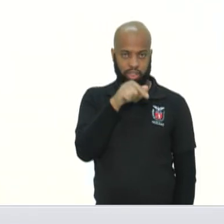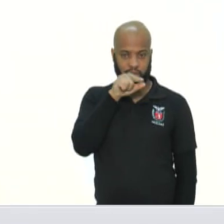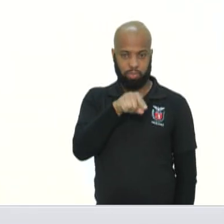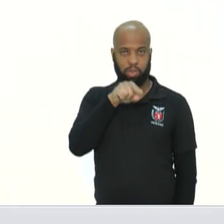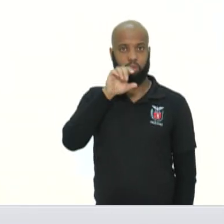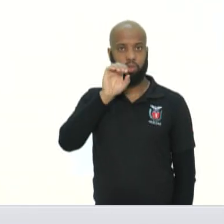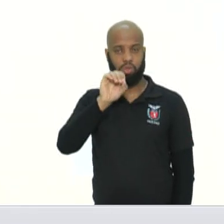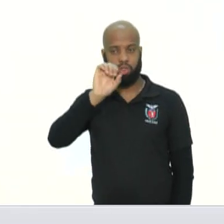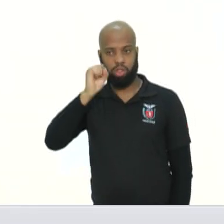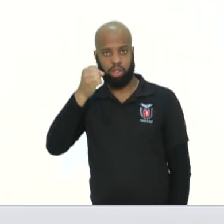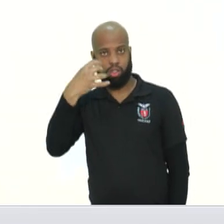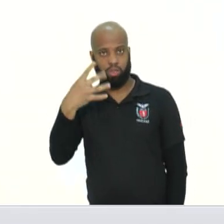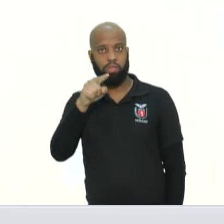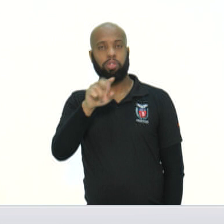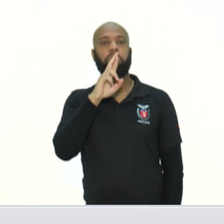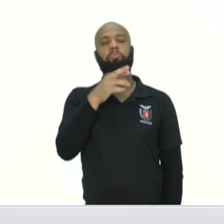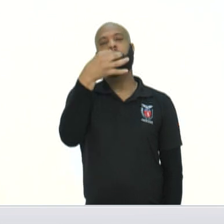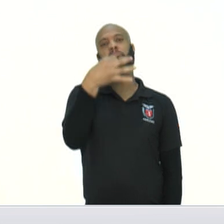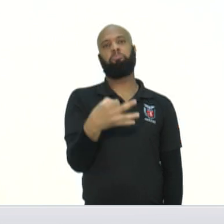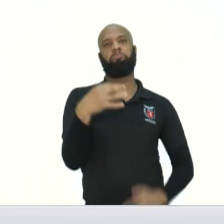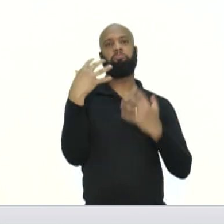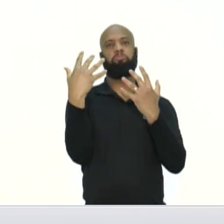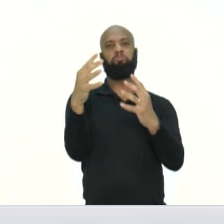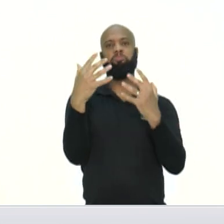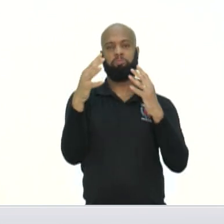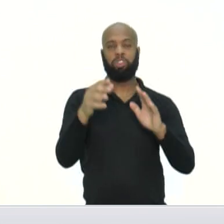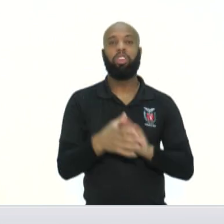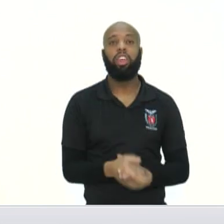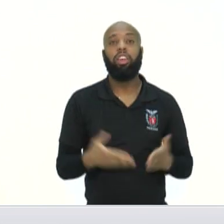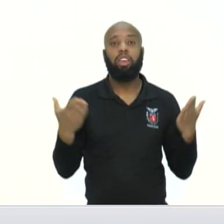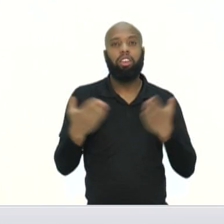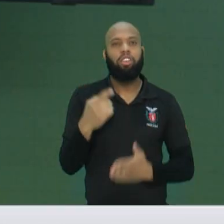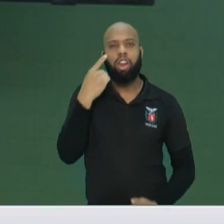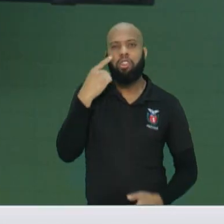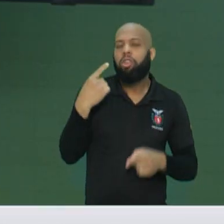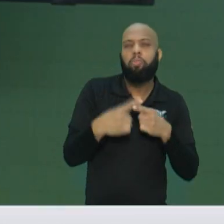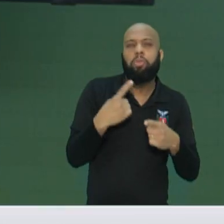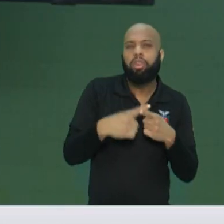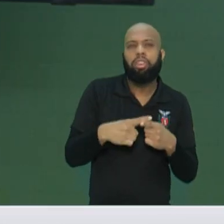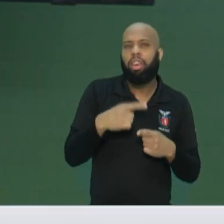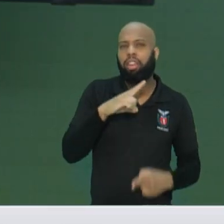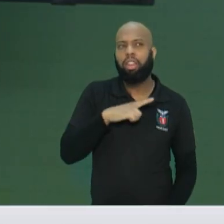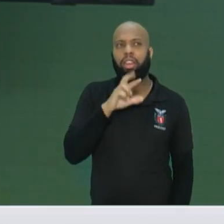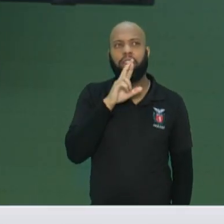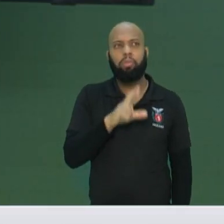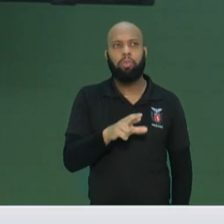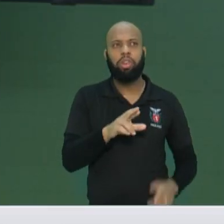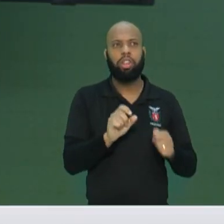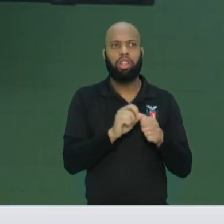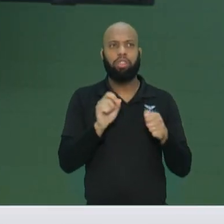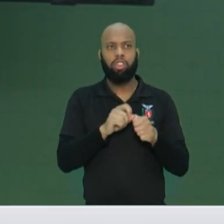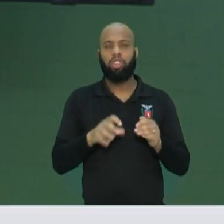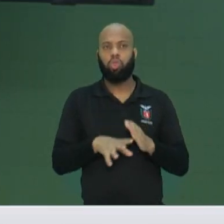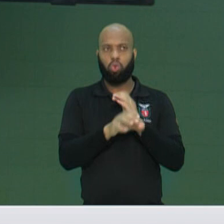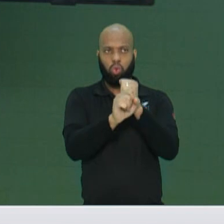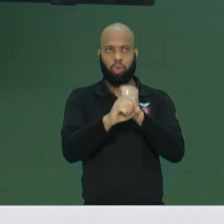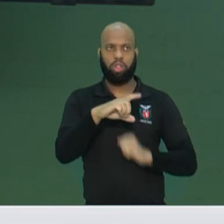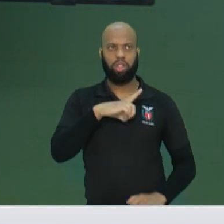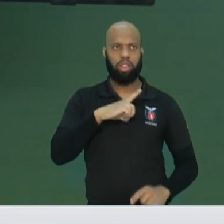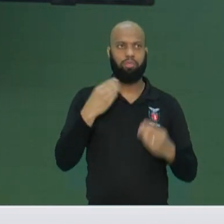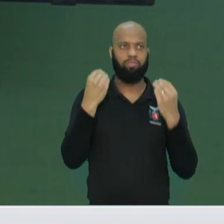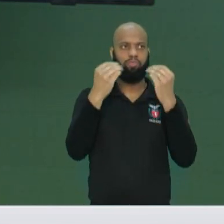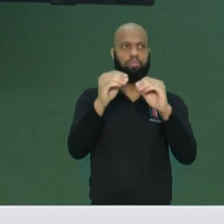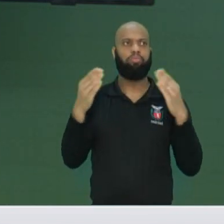97.084, você acertou, tá bom? Vamos ver da onde que surge esse número? Então nós fazemos a continha, ó gente. Coloquei